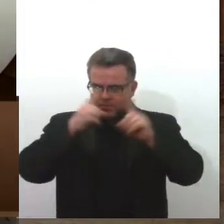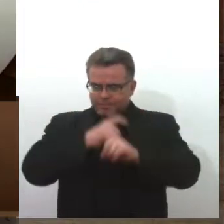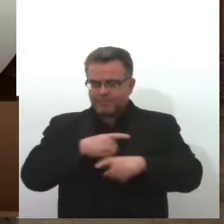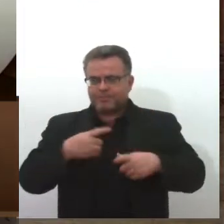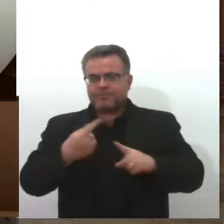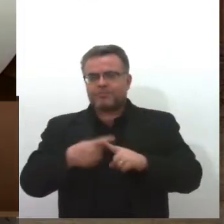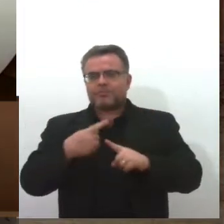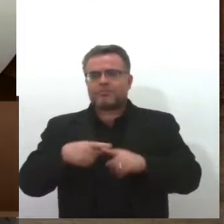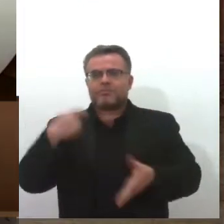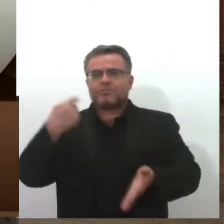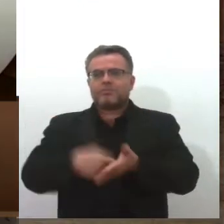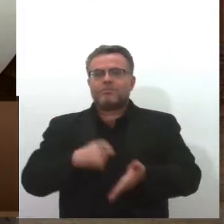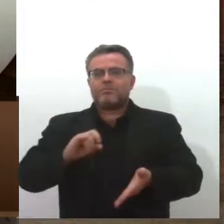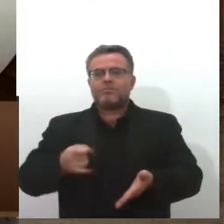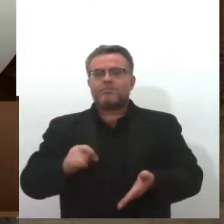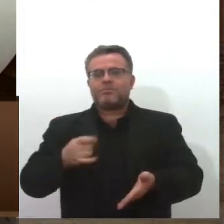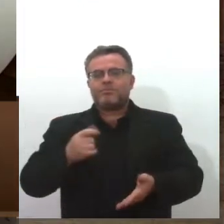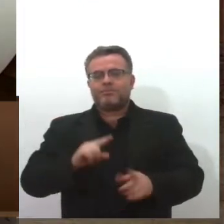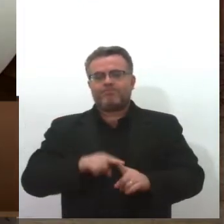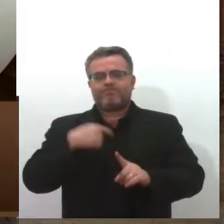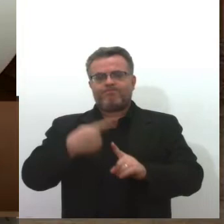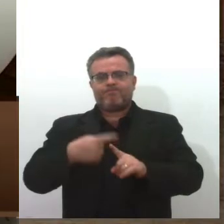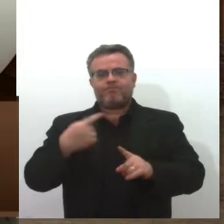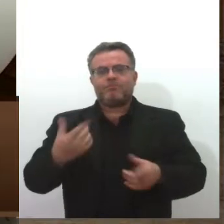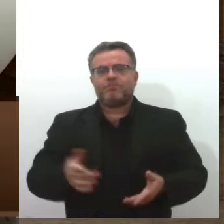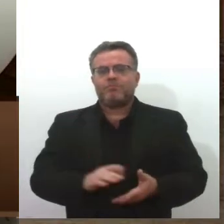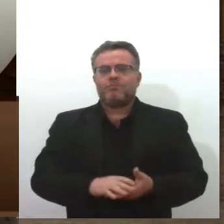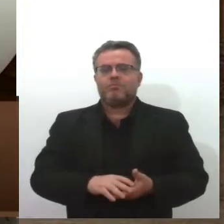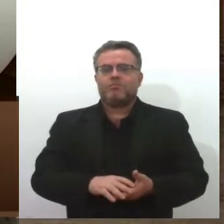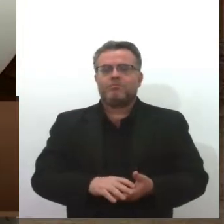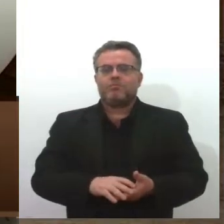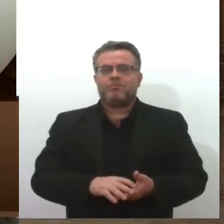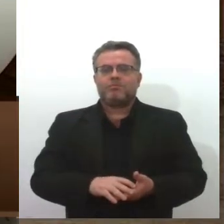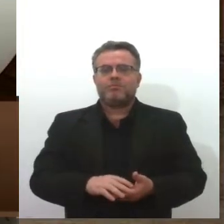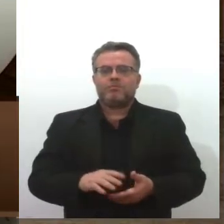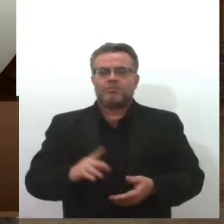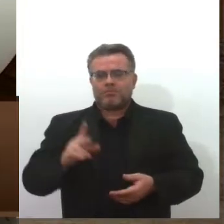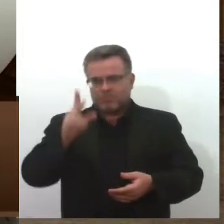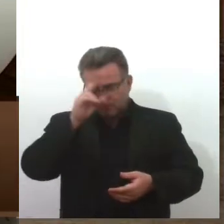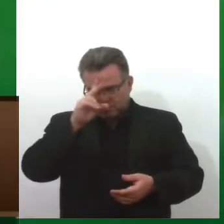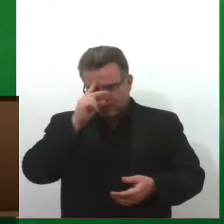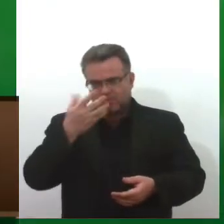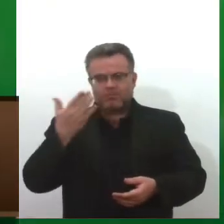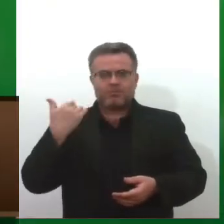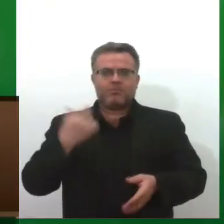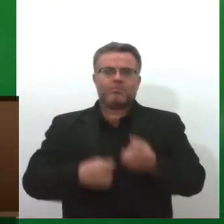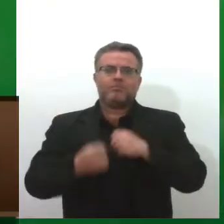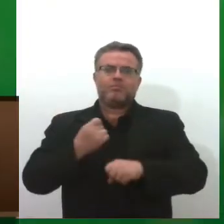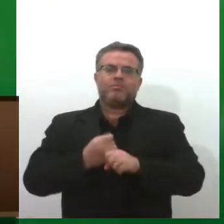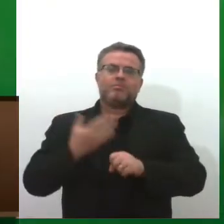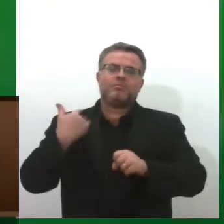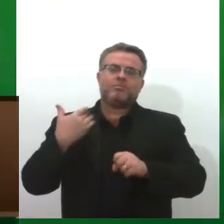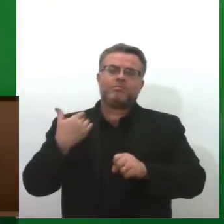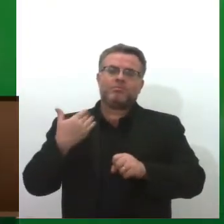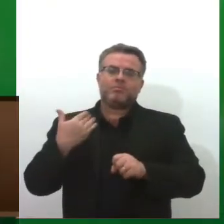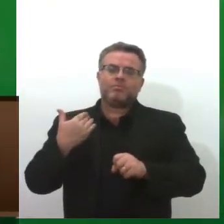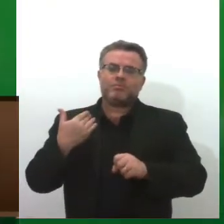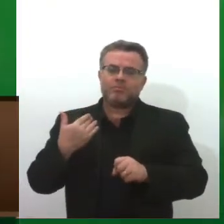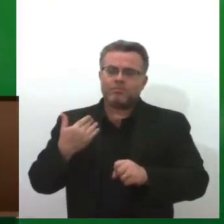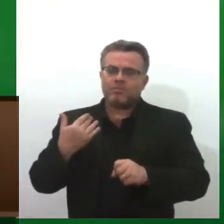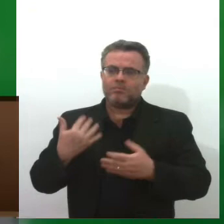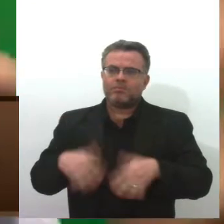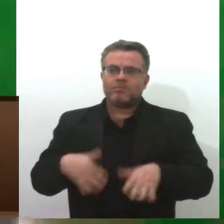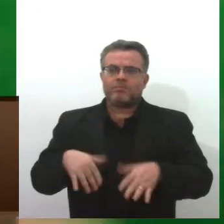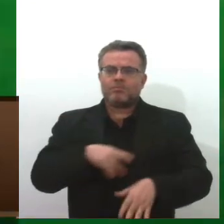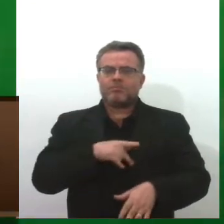de juros? Olha, se eu fizer uma pequena retrospectiva, desde o ano anterior, tivemos uma condição pelo governo